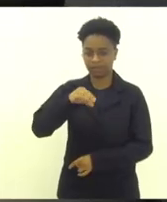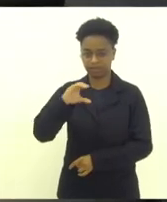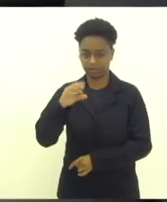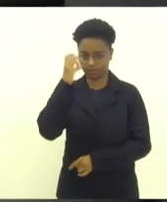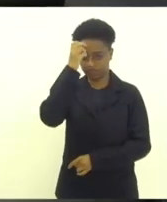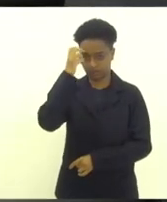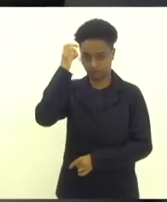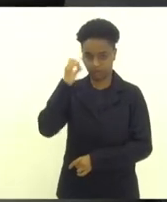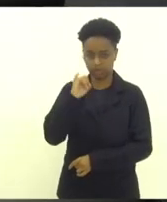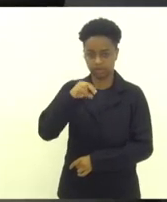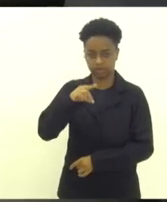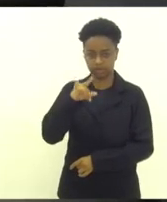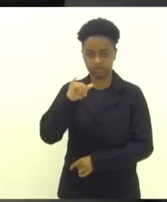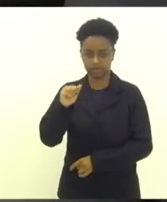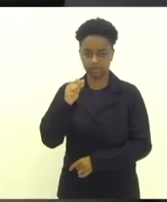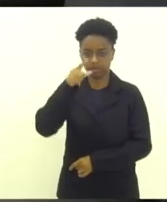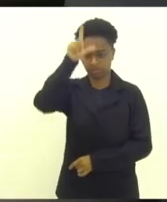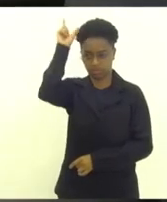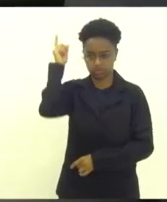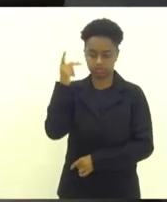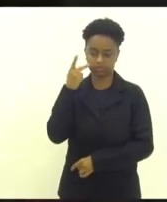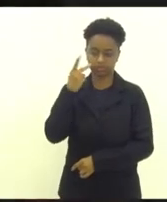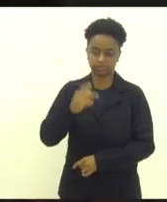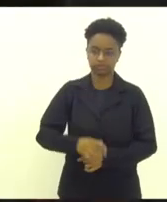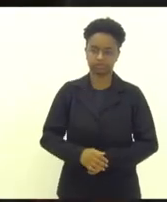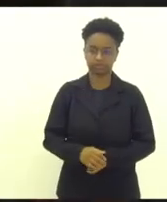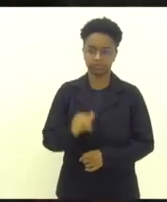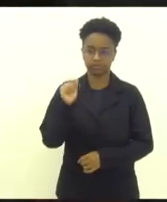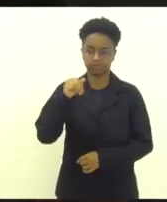índia melou Luiz Paulo Amorim